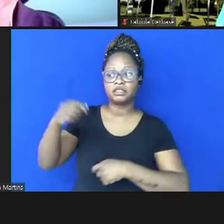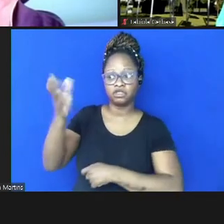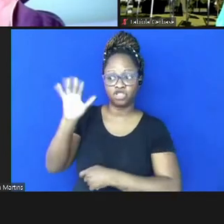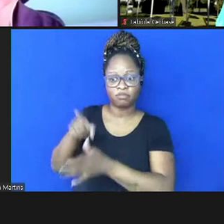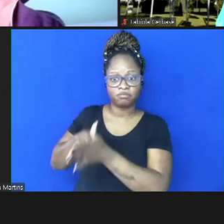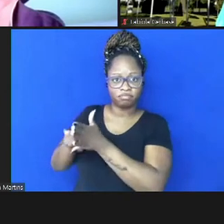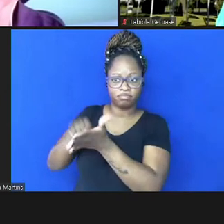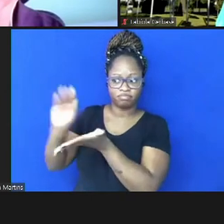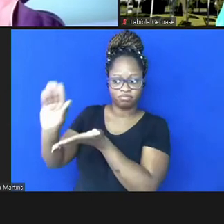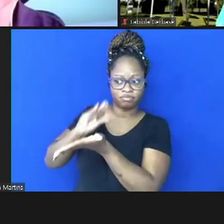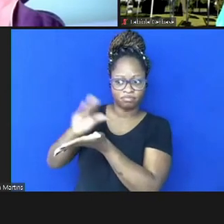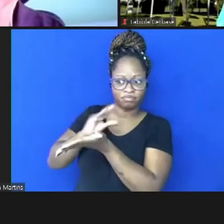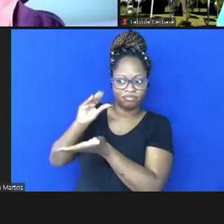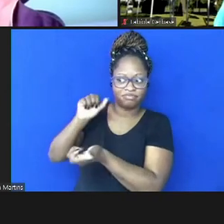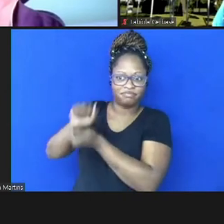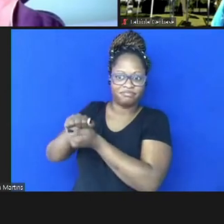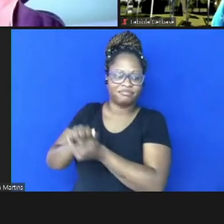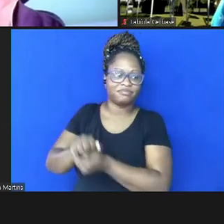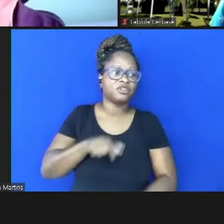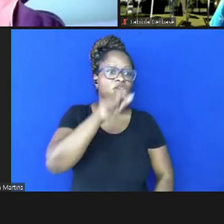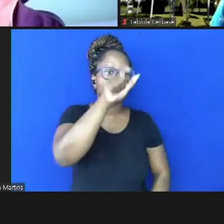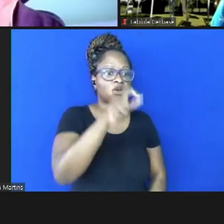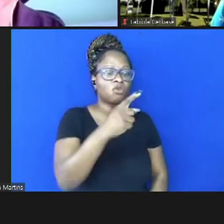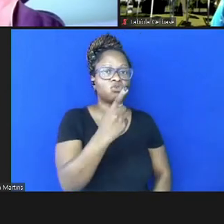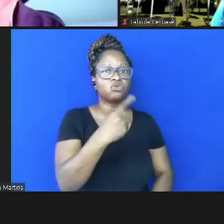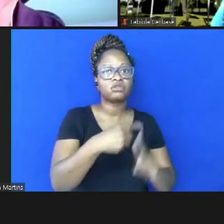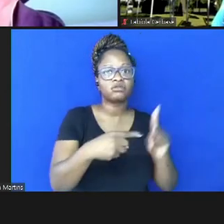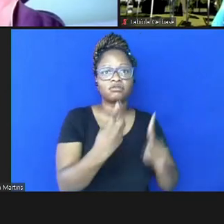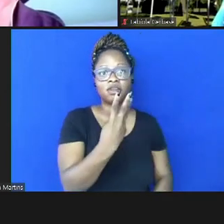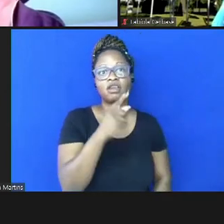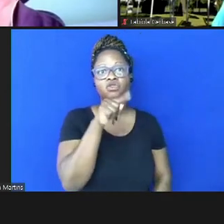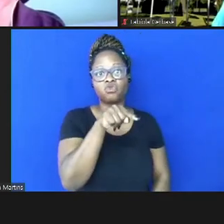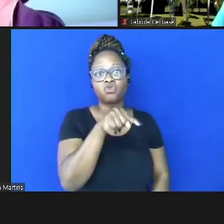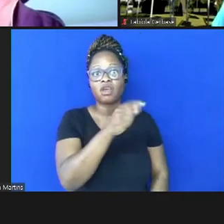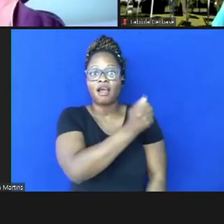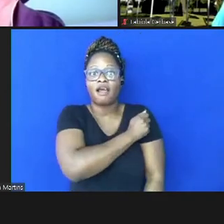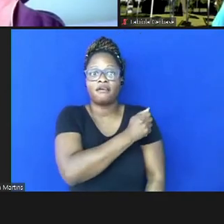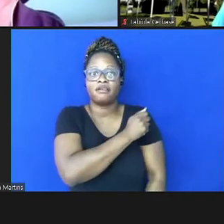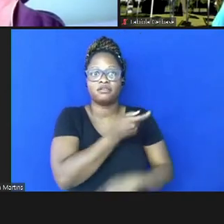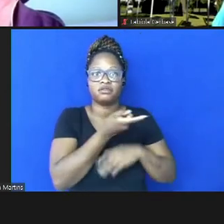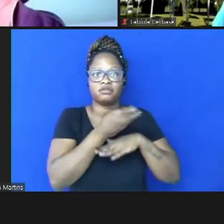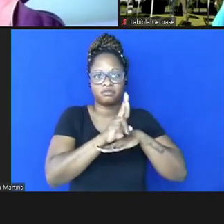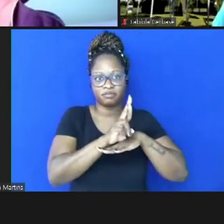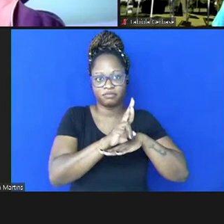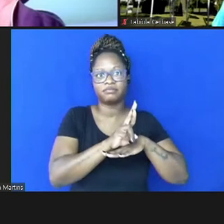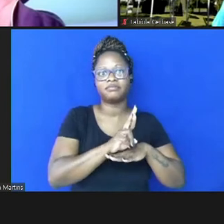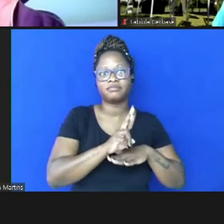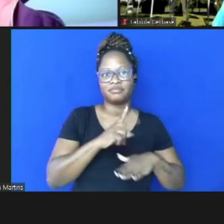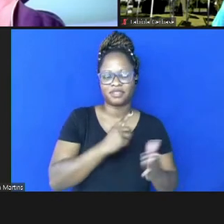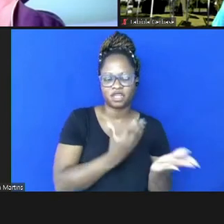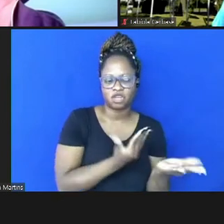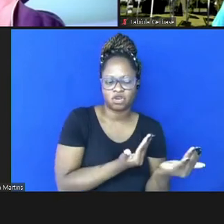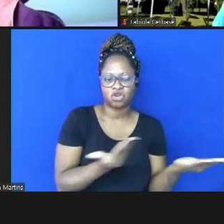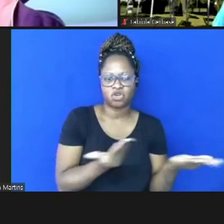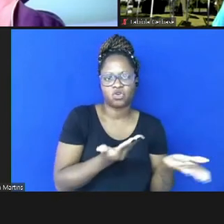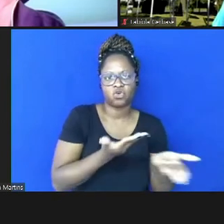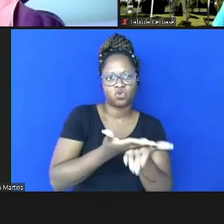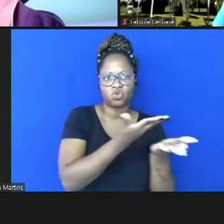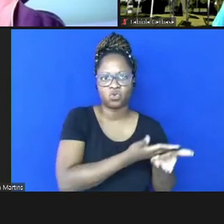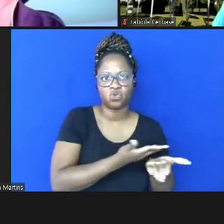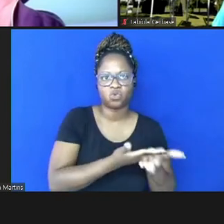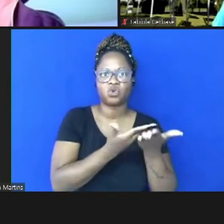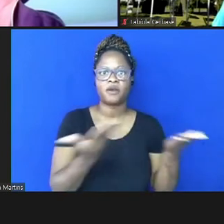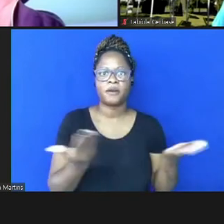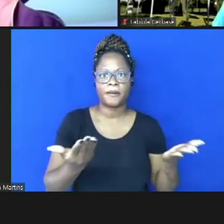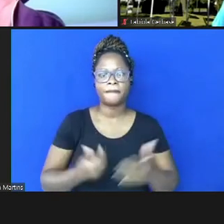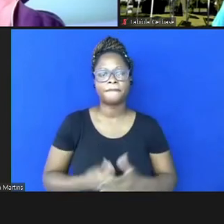pesquisadores, professores, né? E 1/3 de alunos, né? De juniors, né? De jovens pesquisadores.